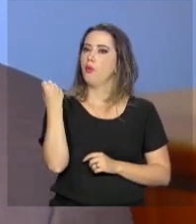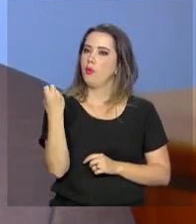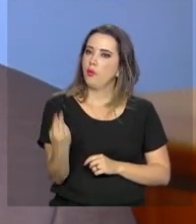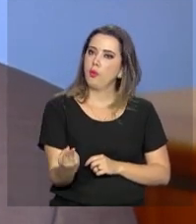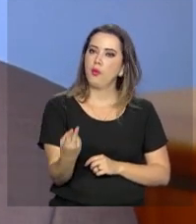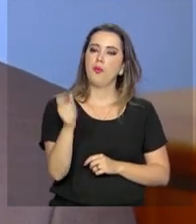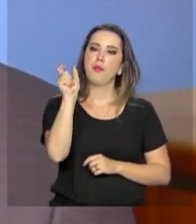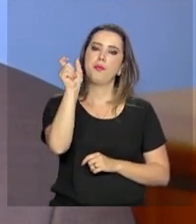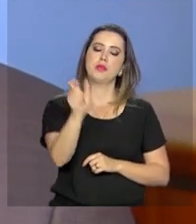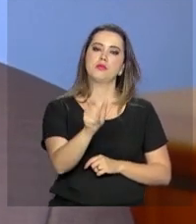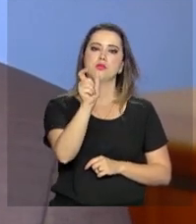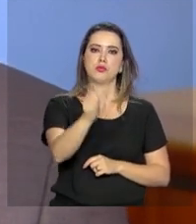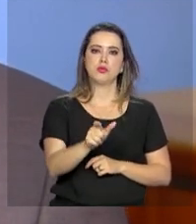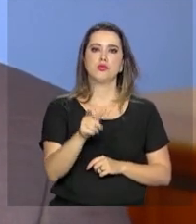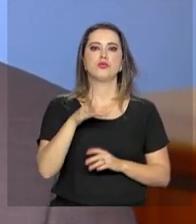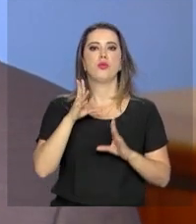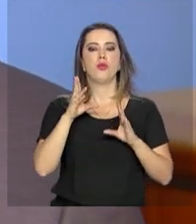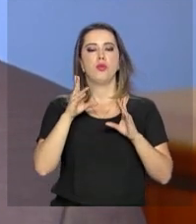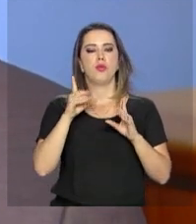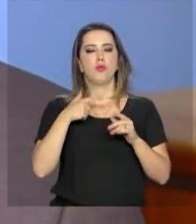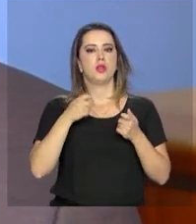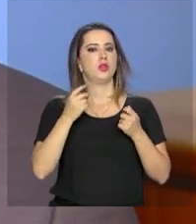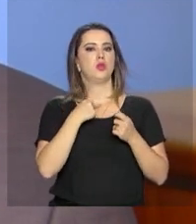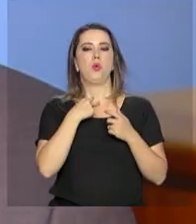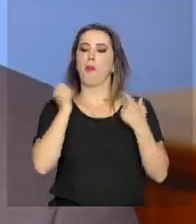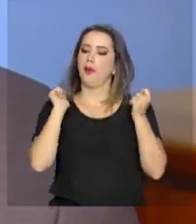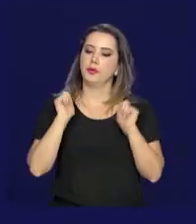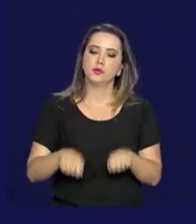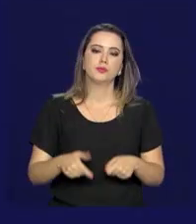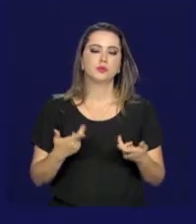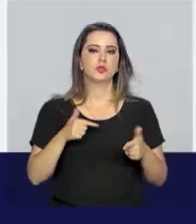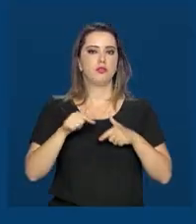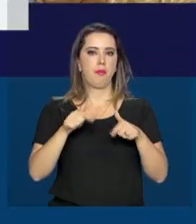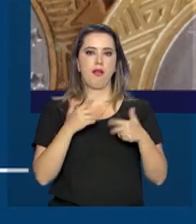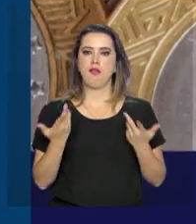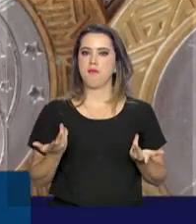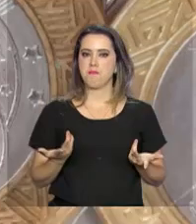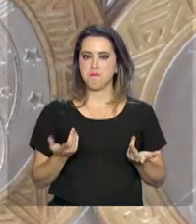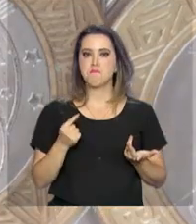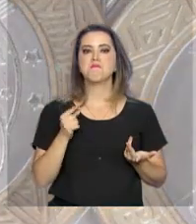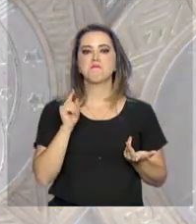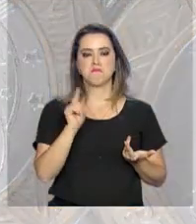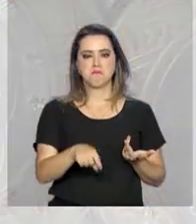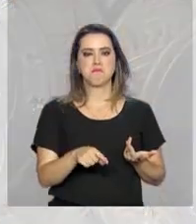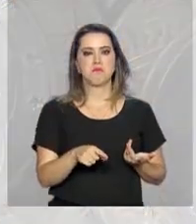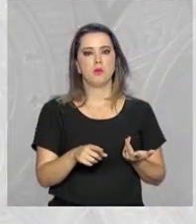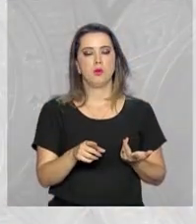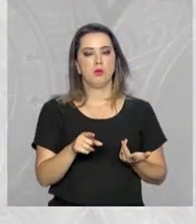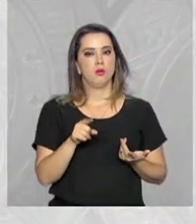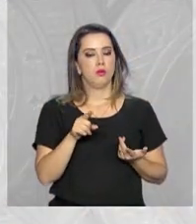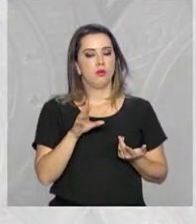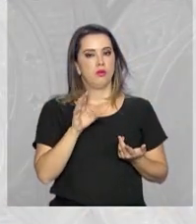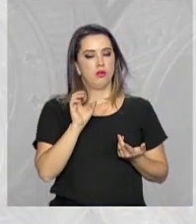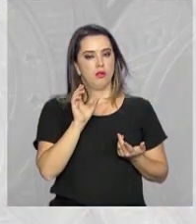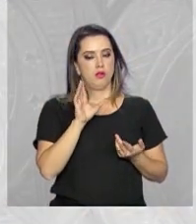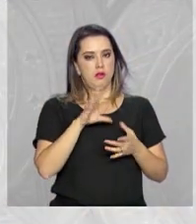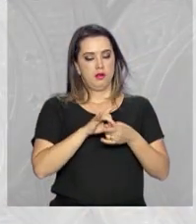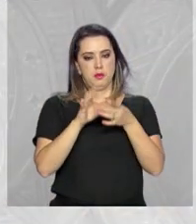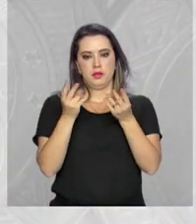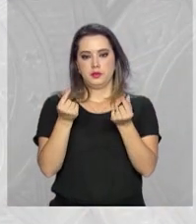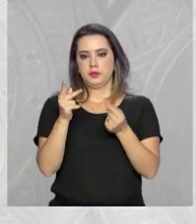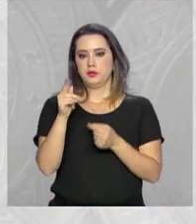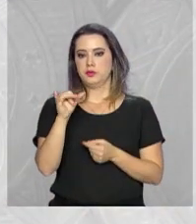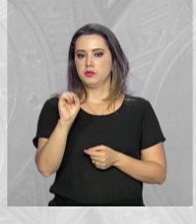o que tem uma situação de validez uma doença específica a liberação antecipada das cotas do fundo pis pasep têm